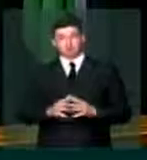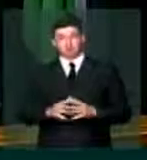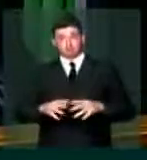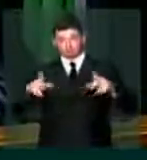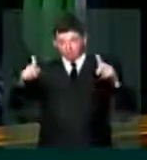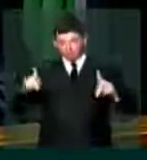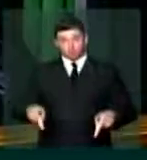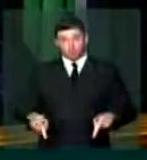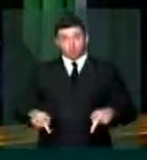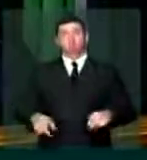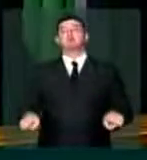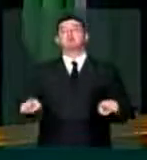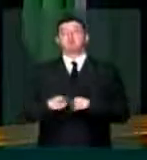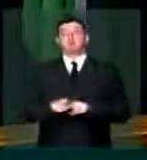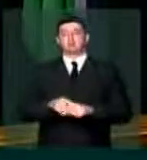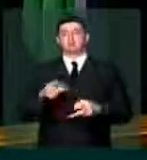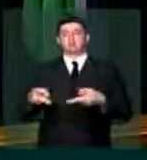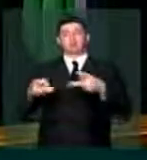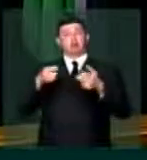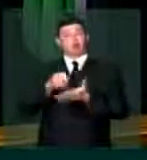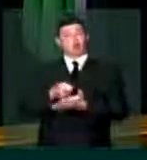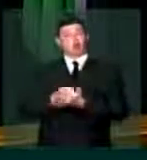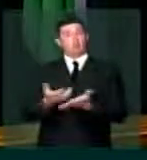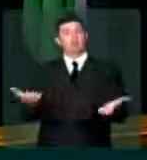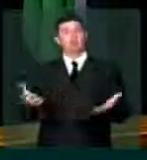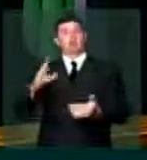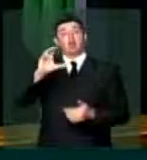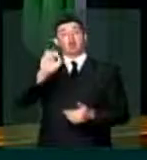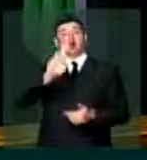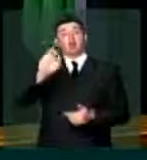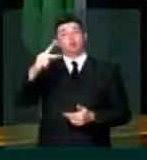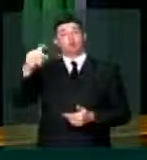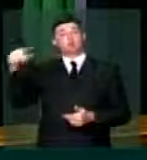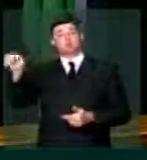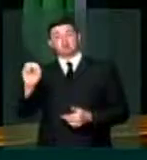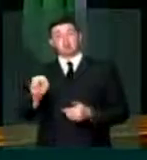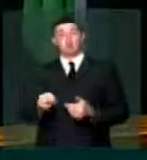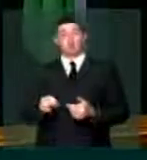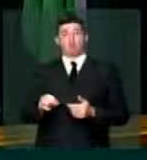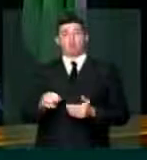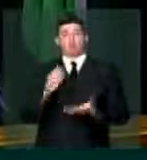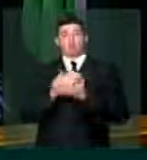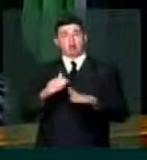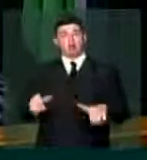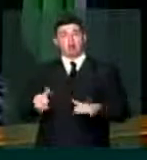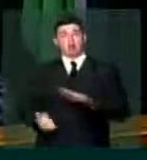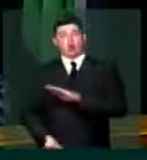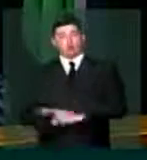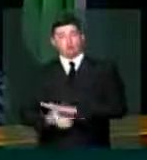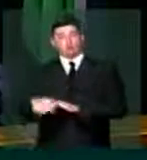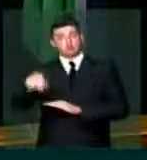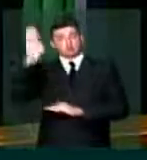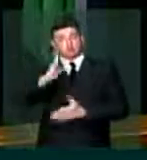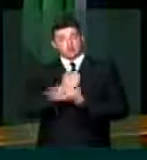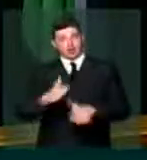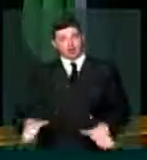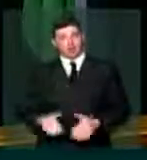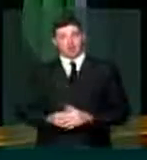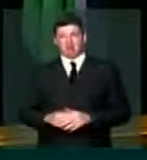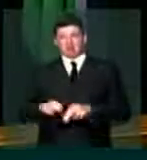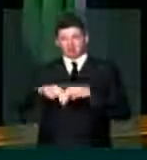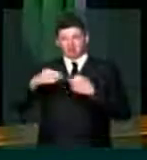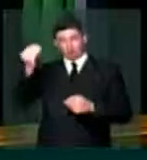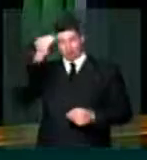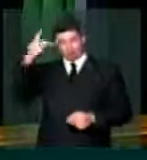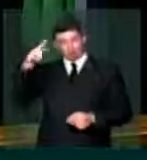A população também cobra de imediato o combate à corrupção, deslavada nesse governo do PT, e que